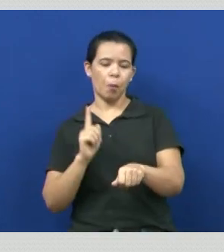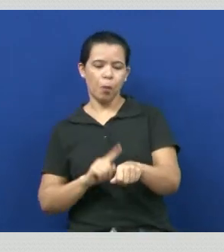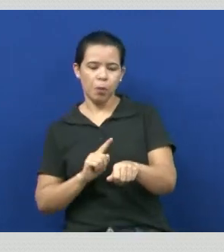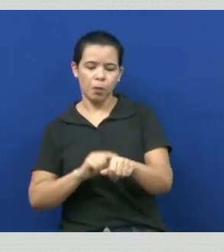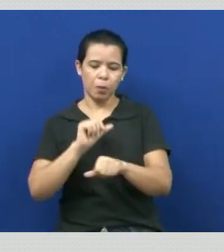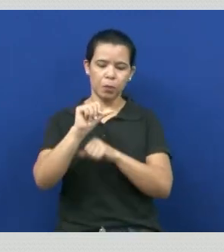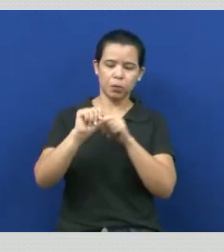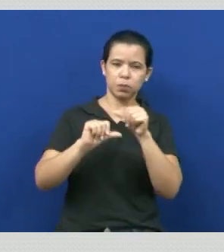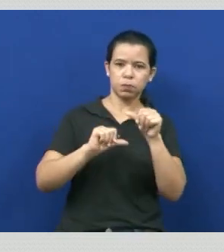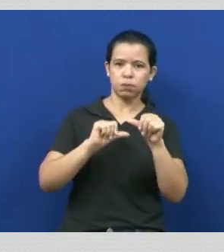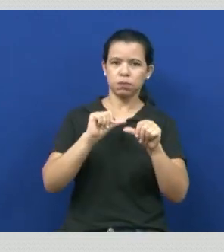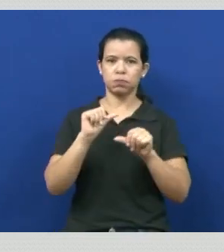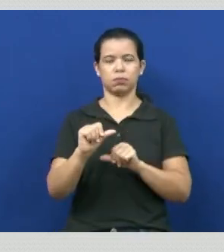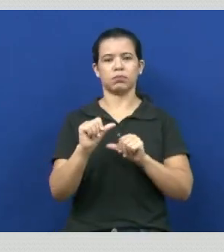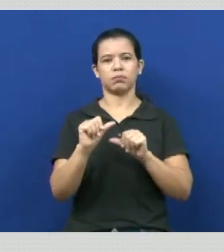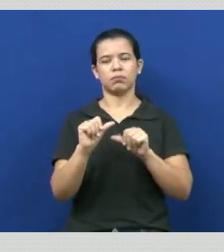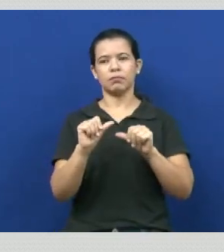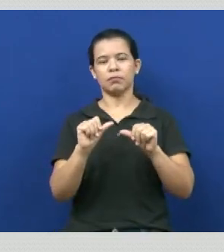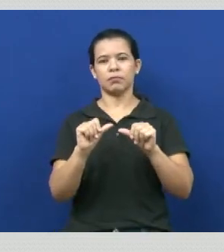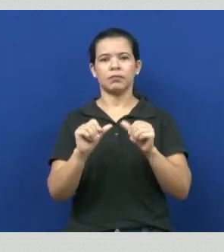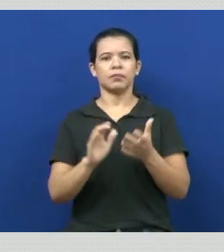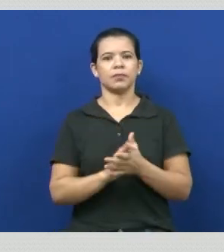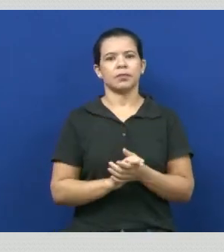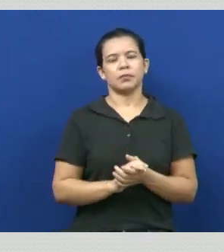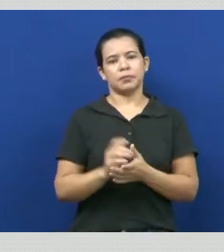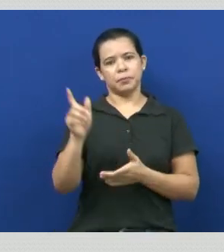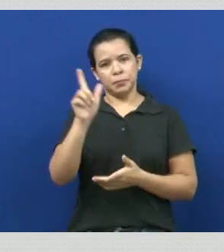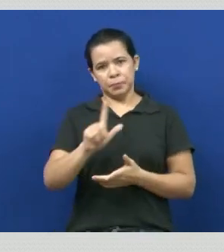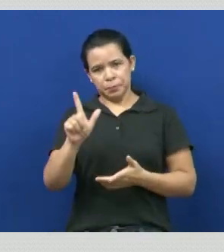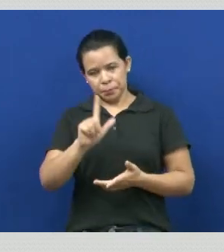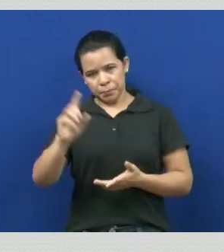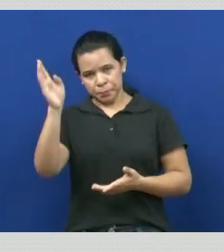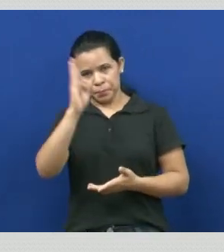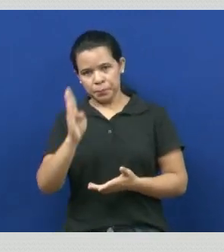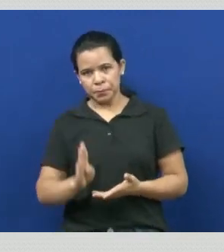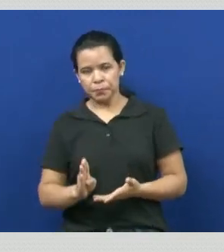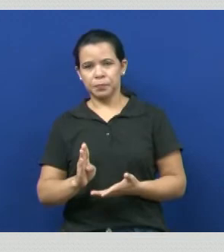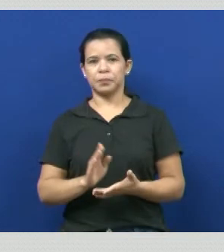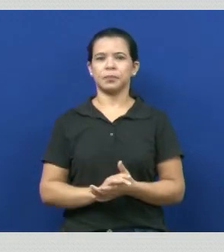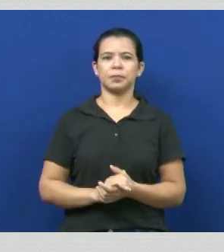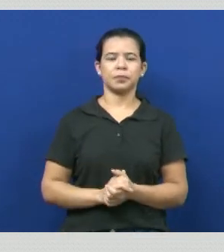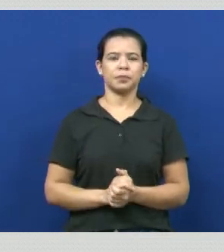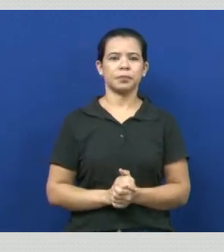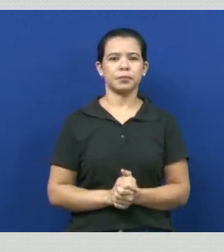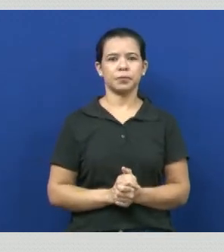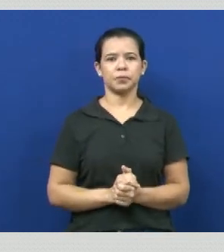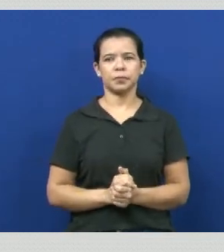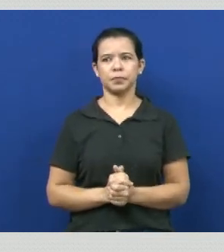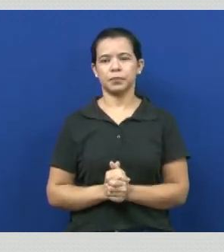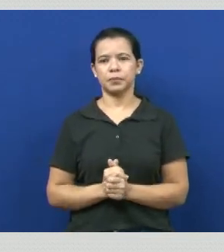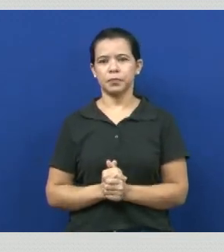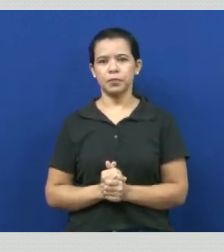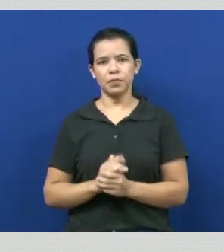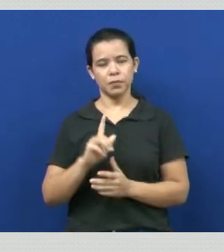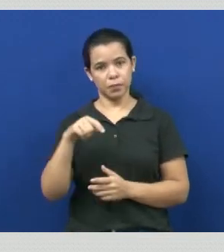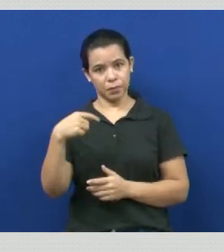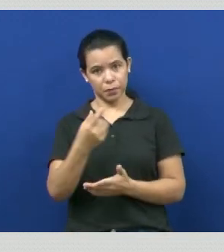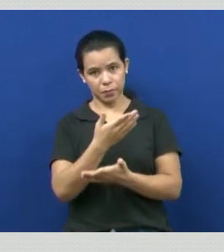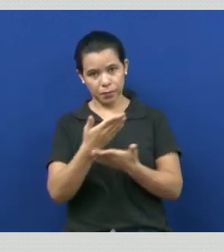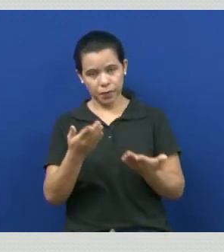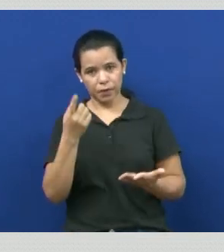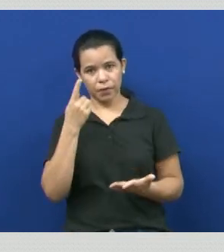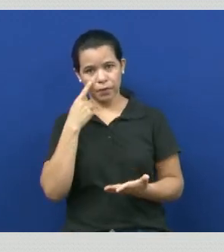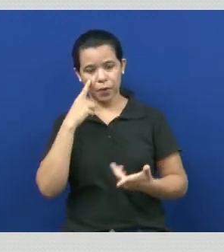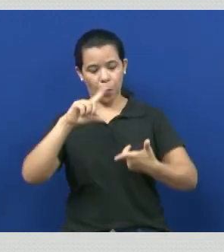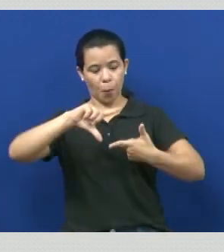simbolismo parnasianismo para o modernismo, que aí sim, depois vocês vão ver que o modernismo é um movimento literário